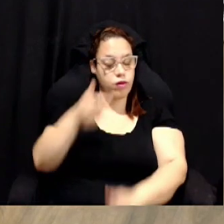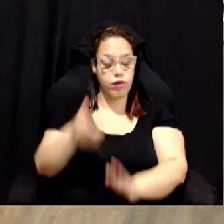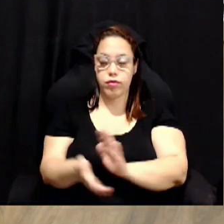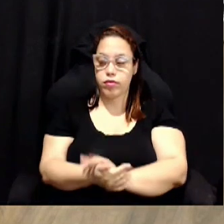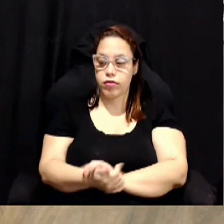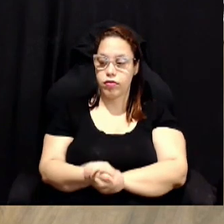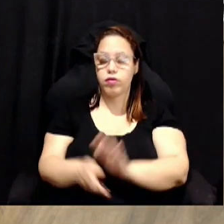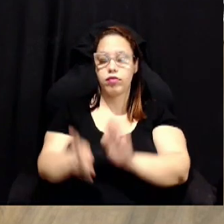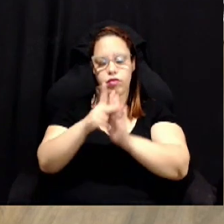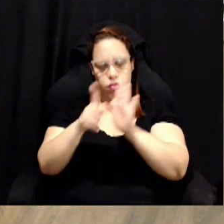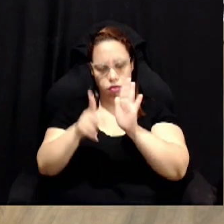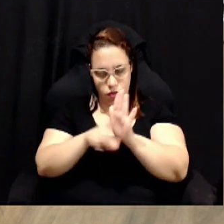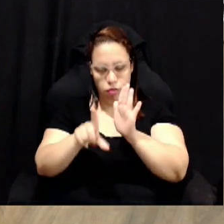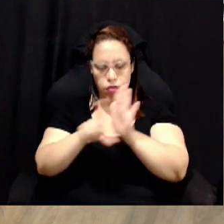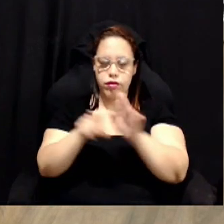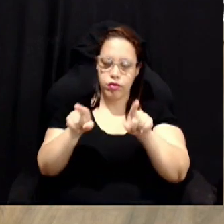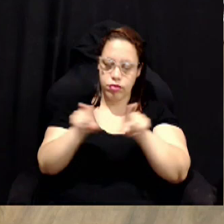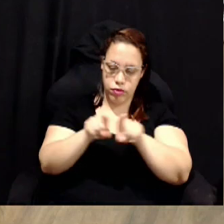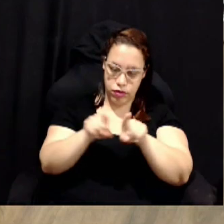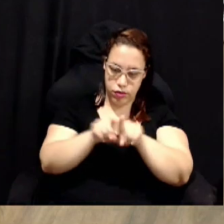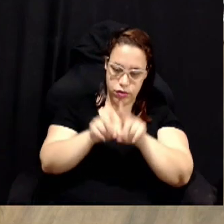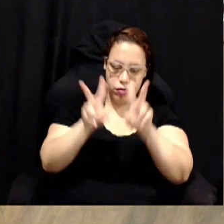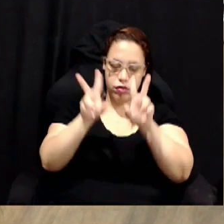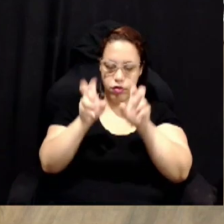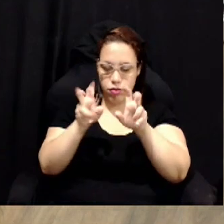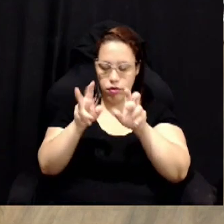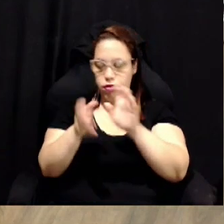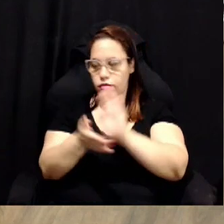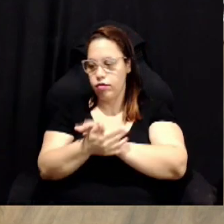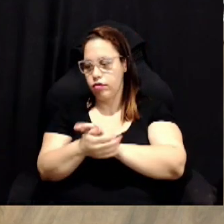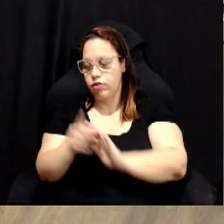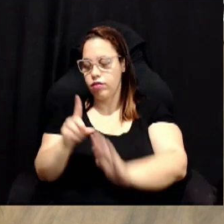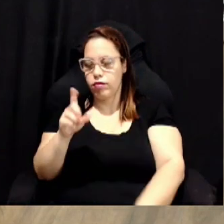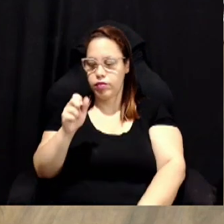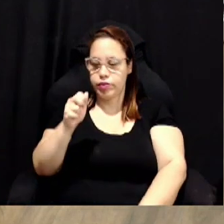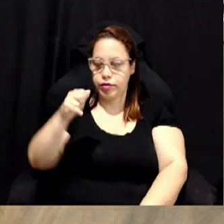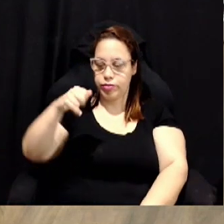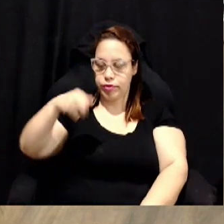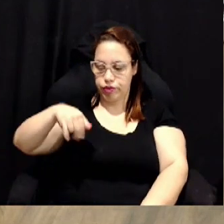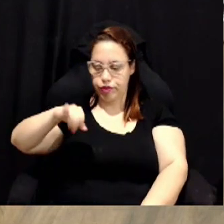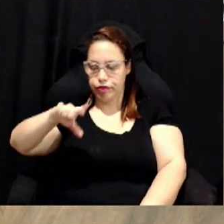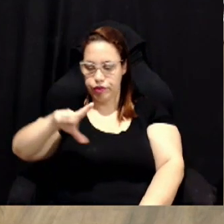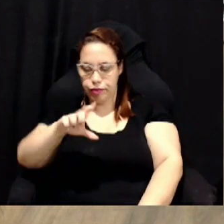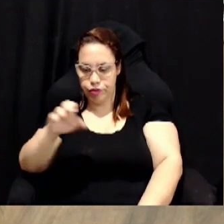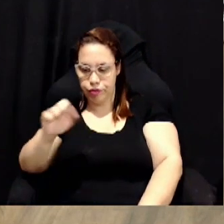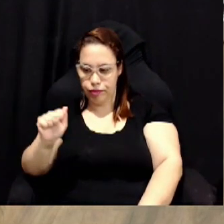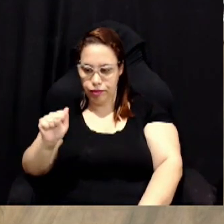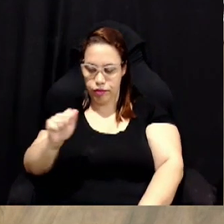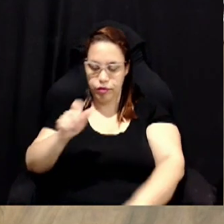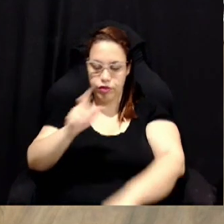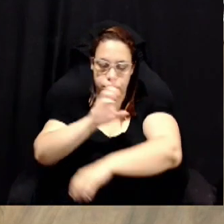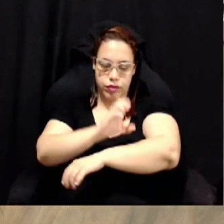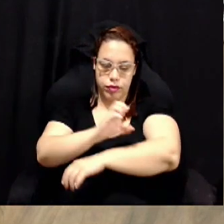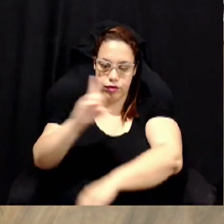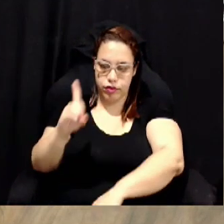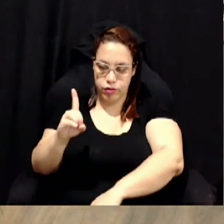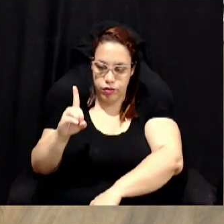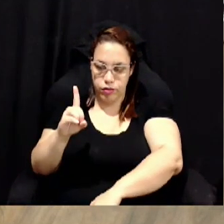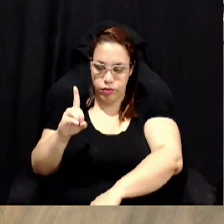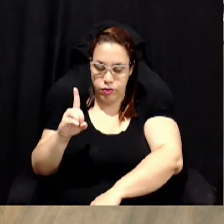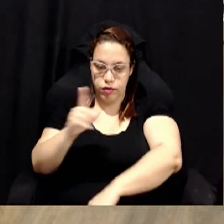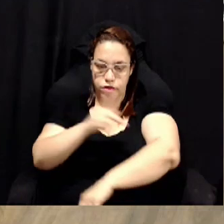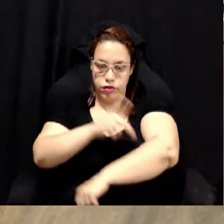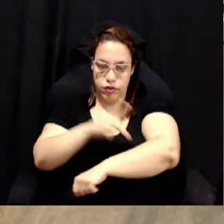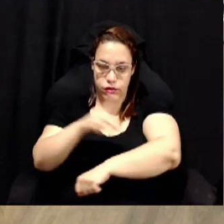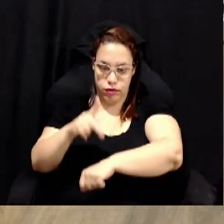lei também sobre este tema, e a Daniele Smith Baloni, que é coordenadora pedagógica da Elecamp, a Escola do